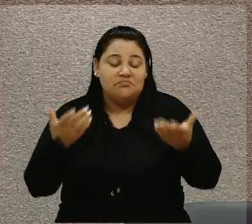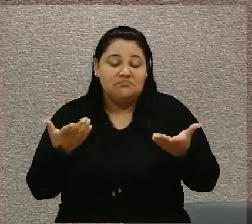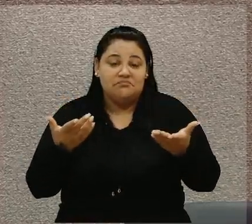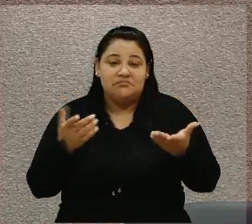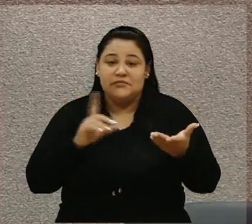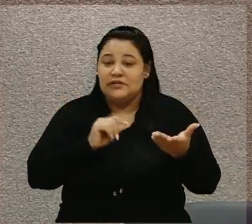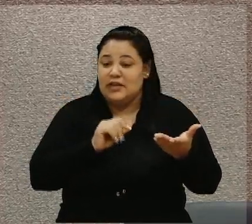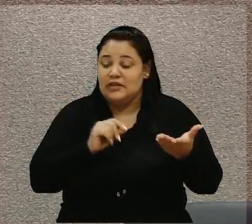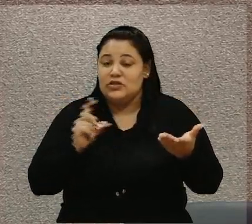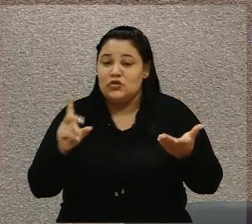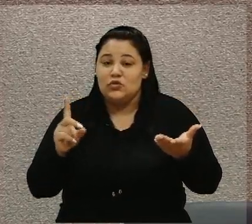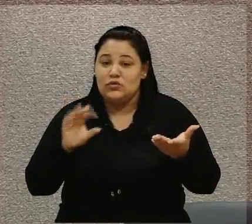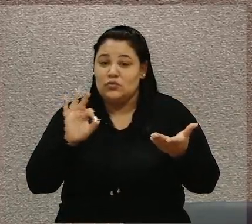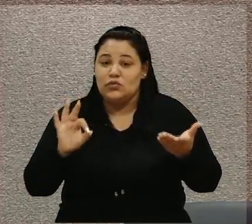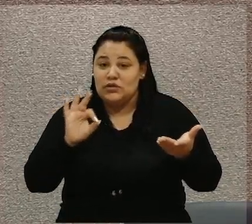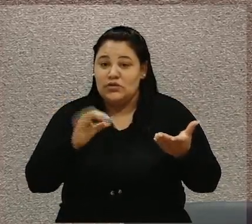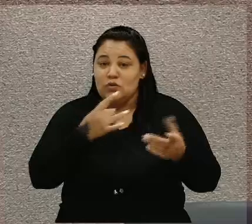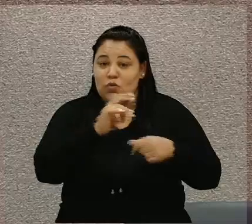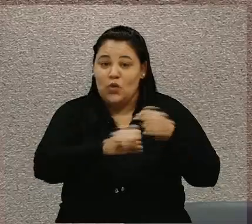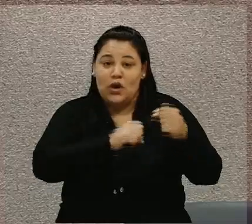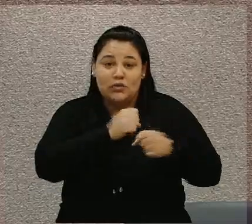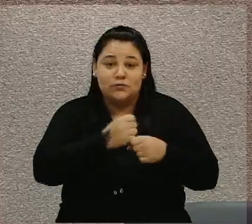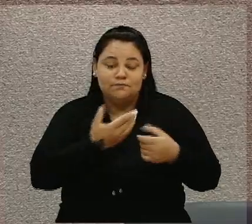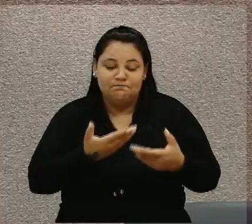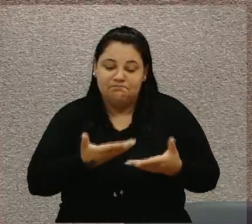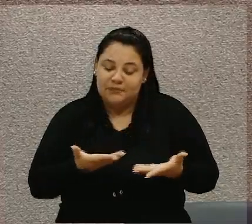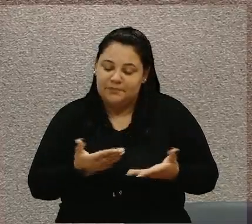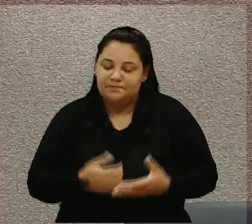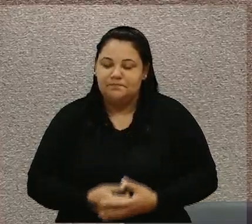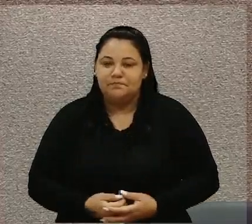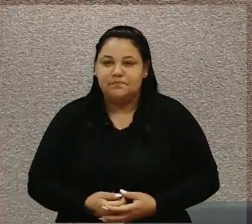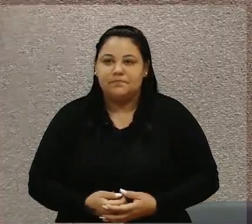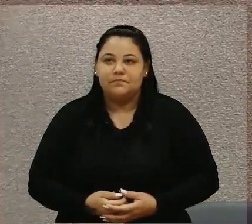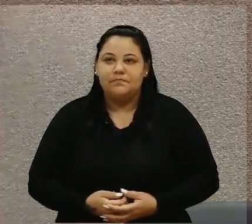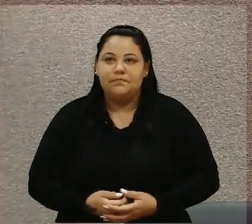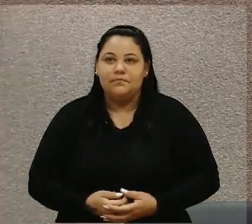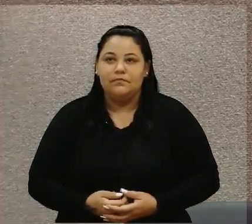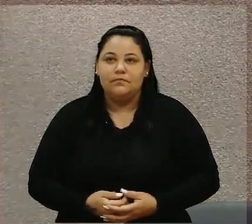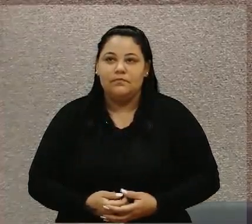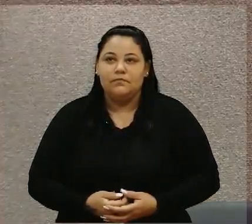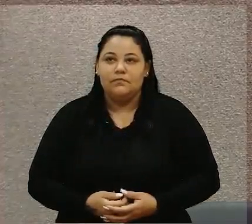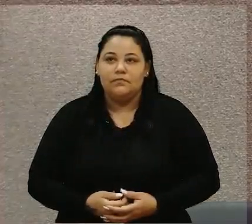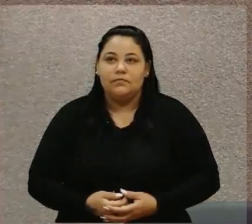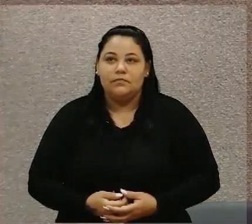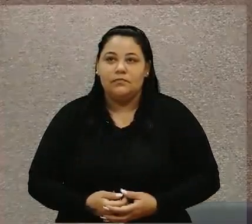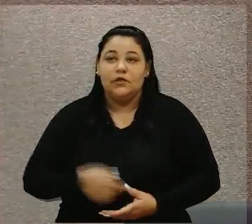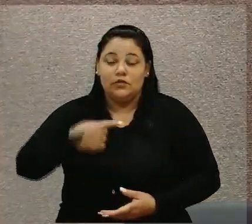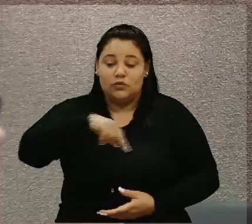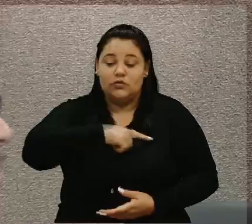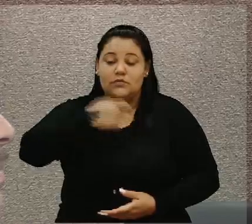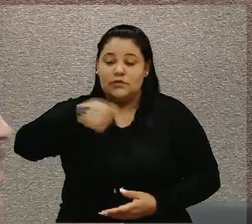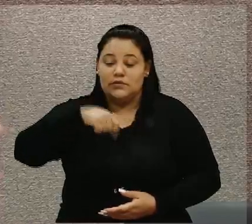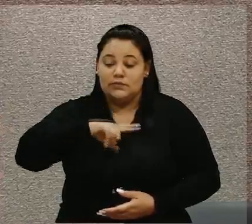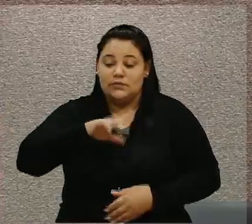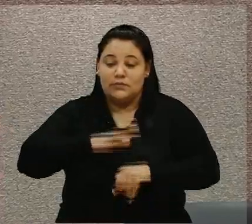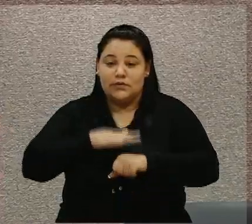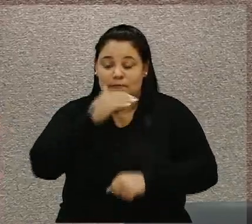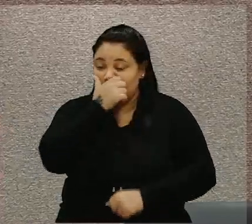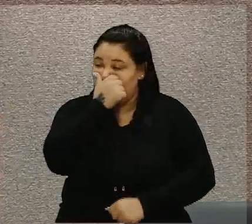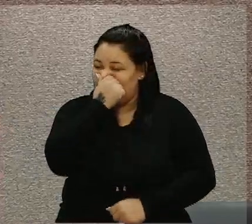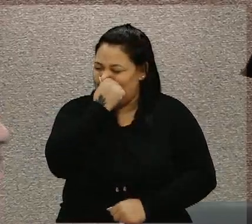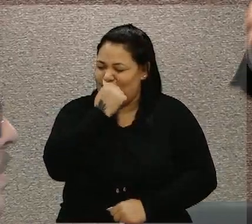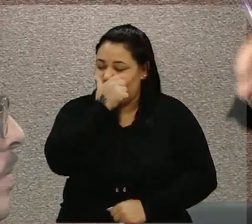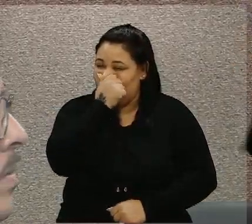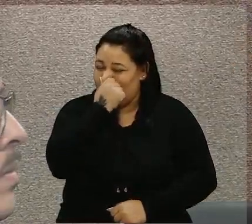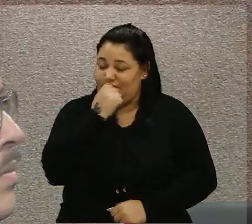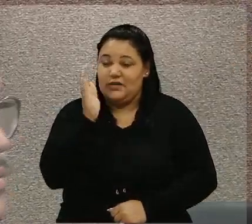lá, 10%, 12% em um ano. Para concluir, vereador. Para concluir, presidente. Então, nós temos que ter agilidade.